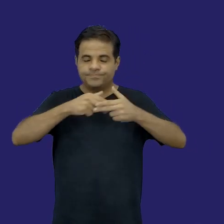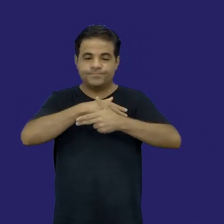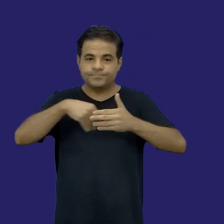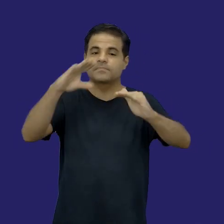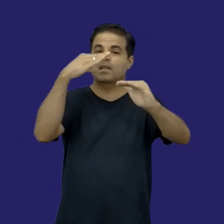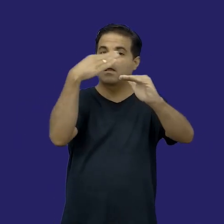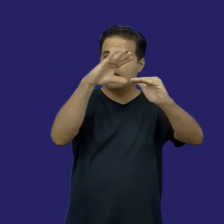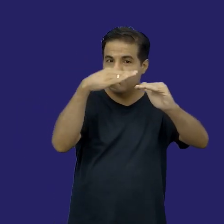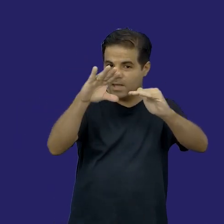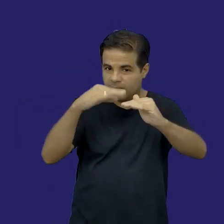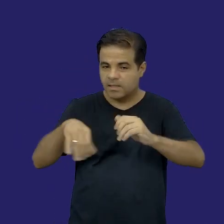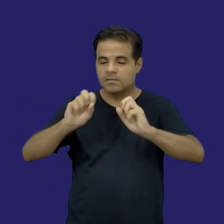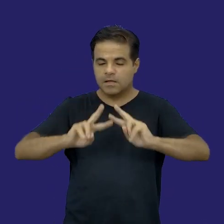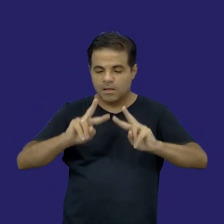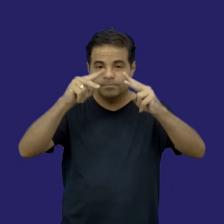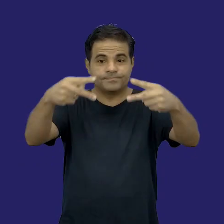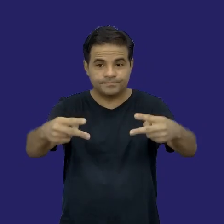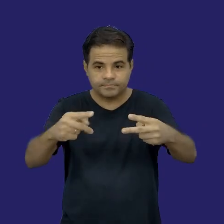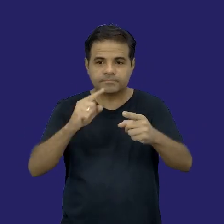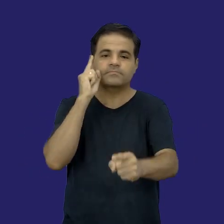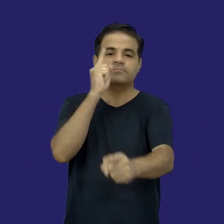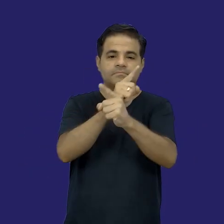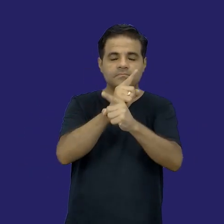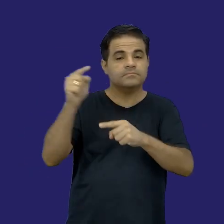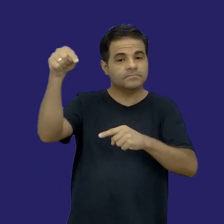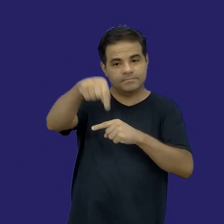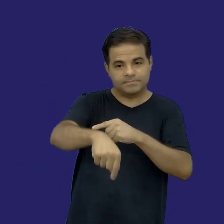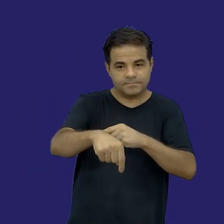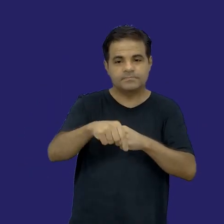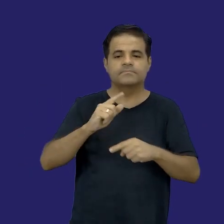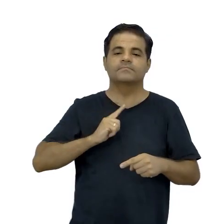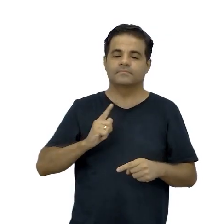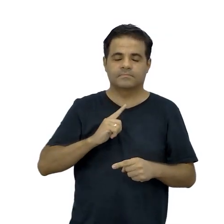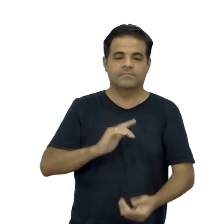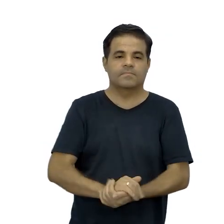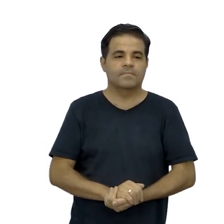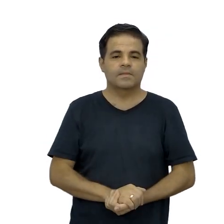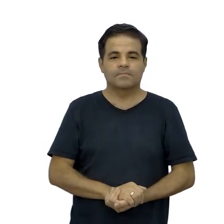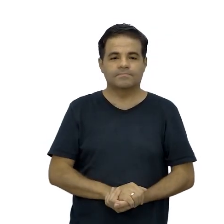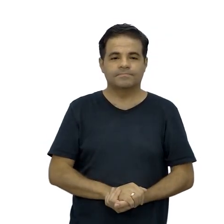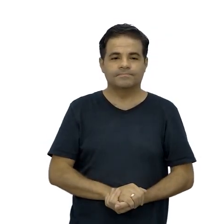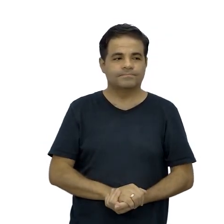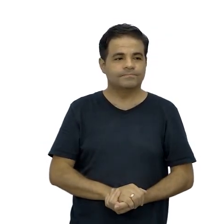mandado para você através desse link que se encontra aqui.